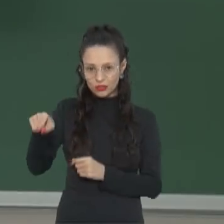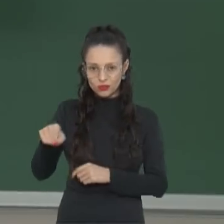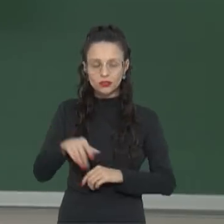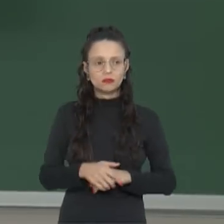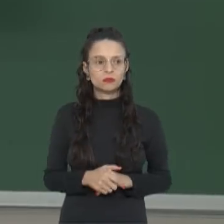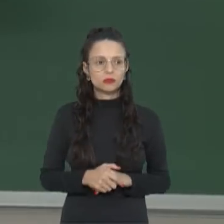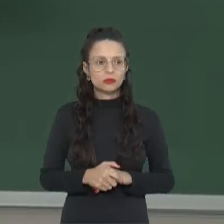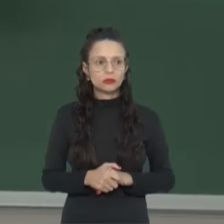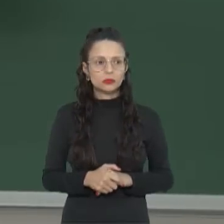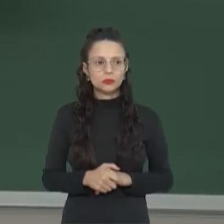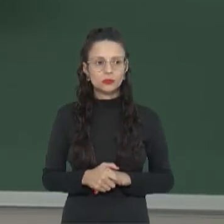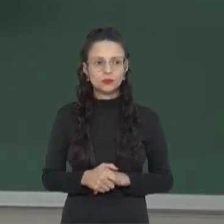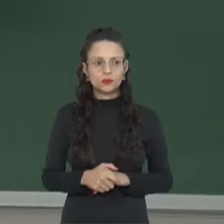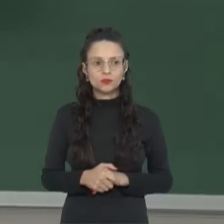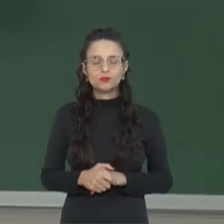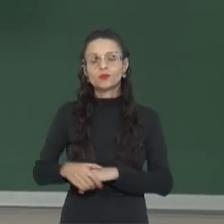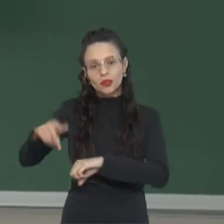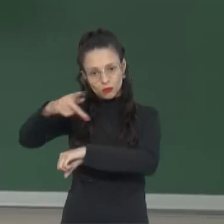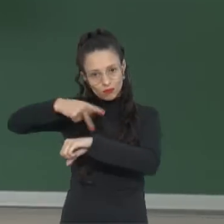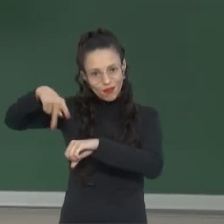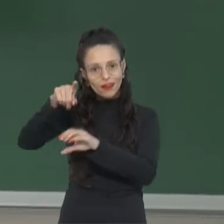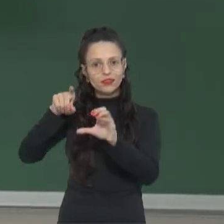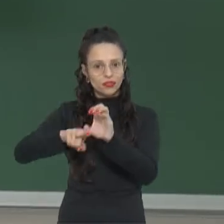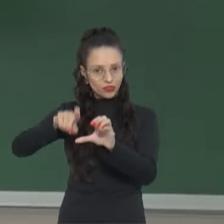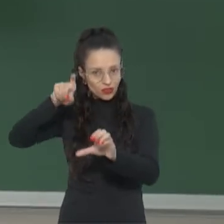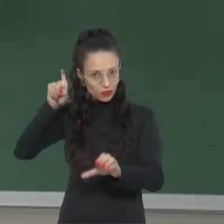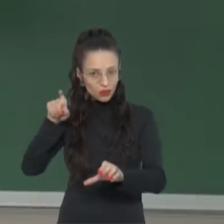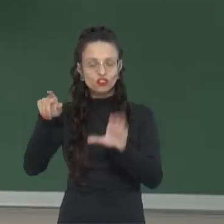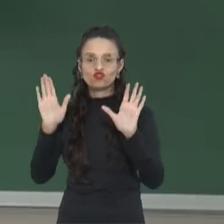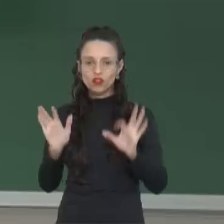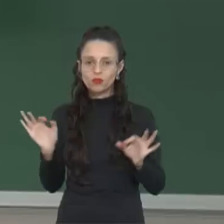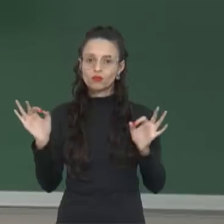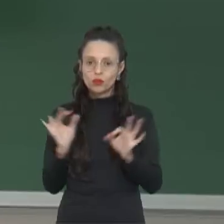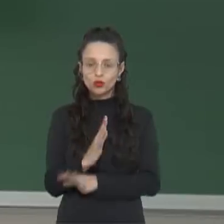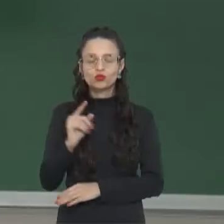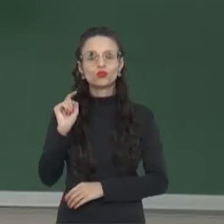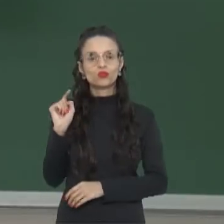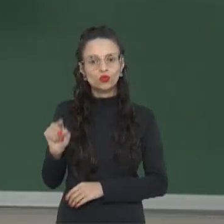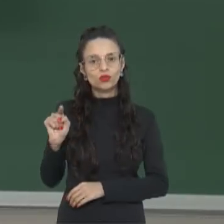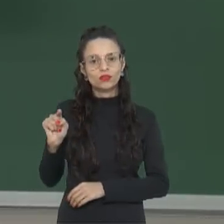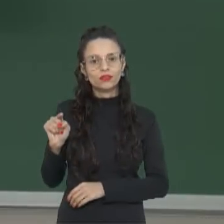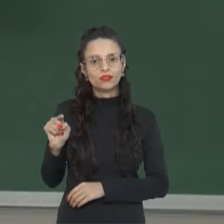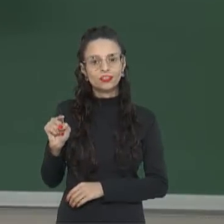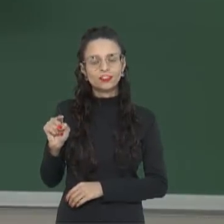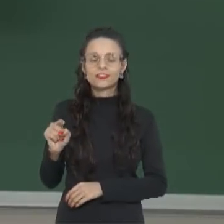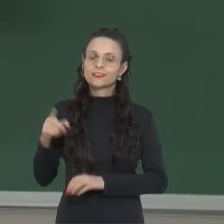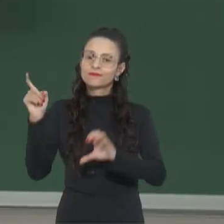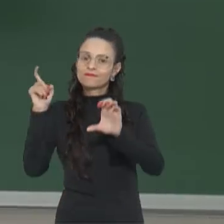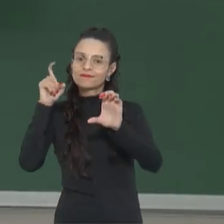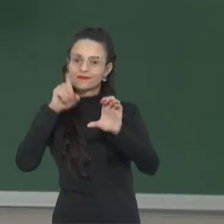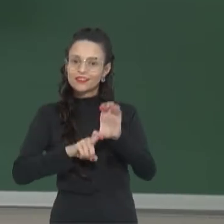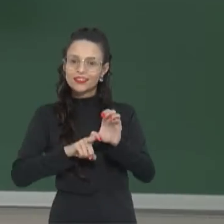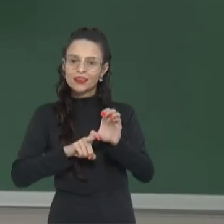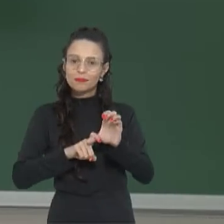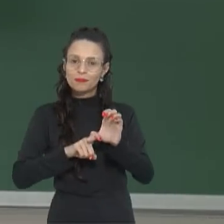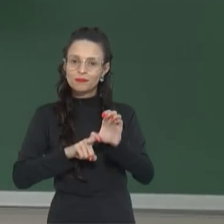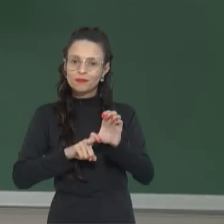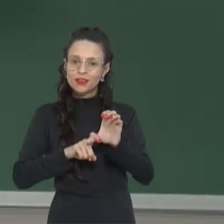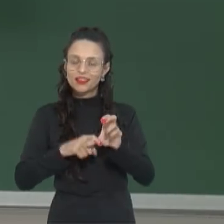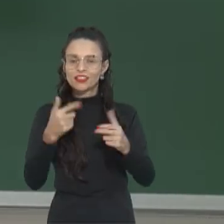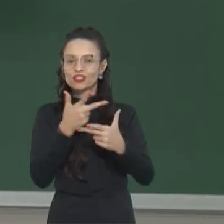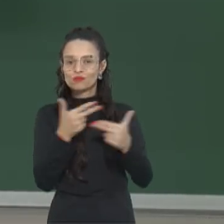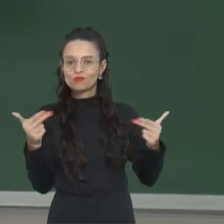meio. Os novos países, consequentemente, ficaram dependentes de um produto